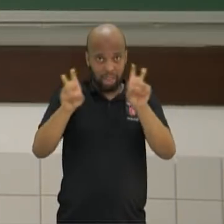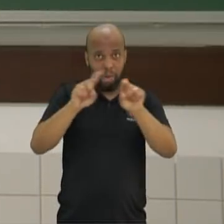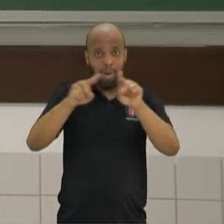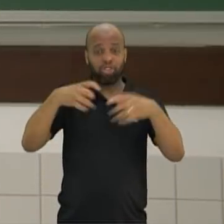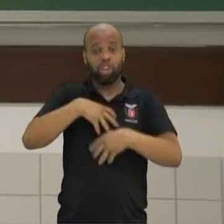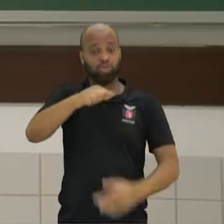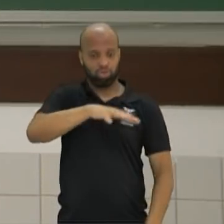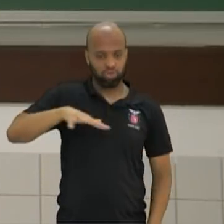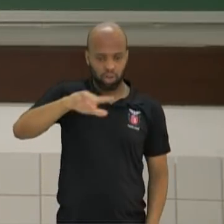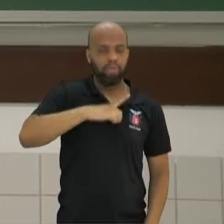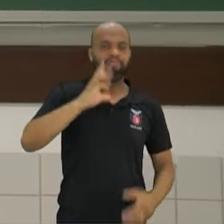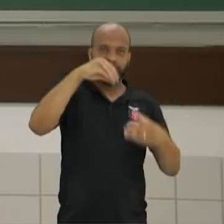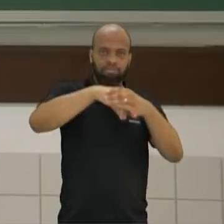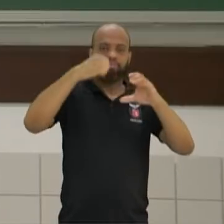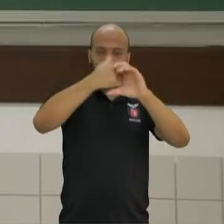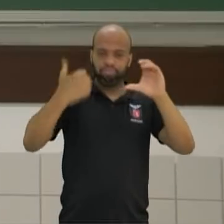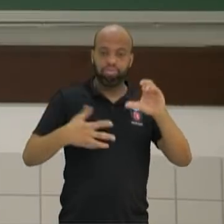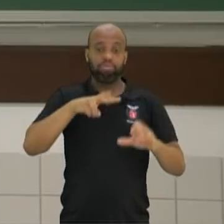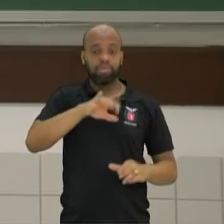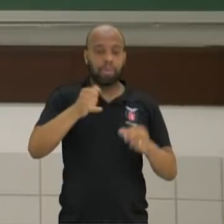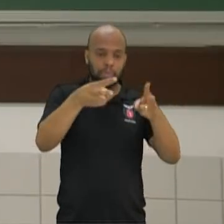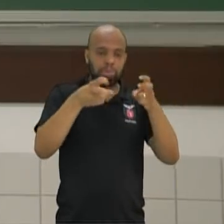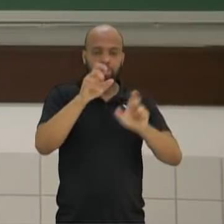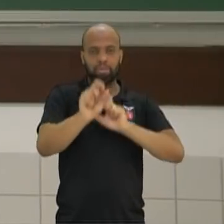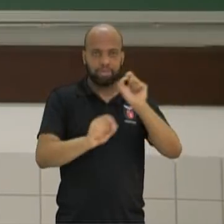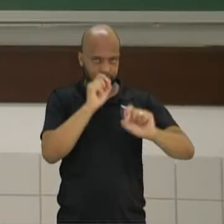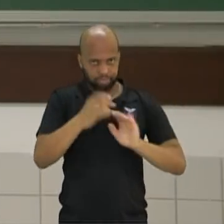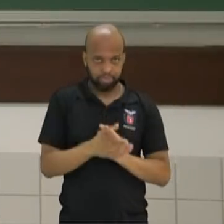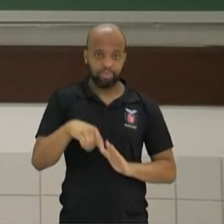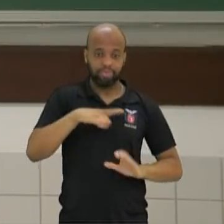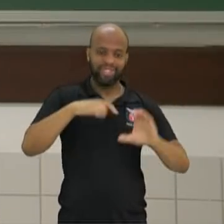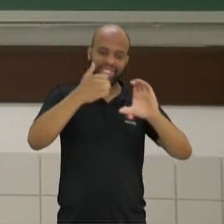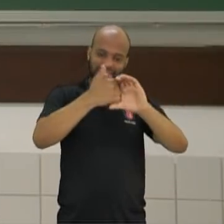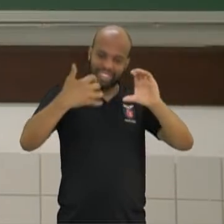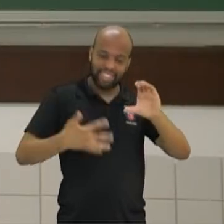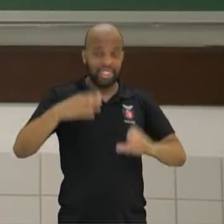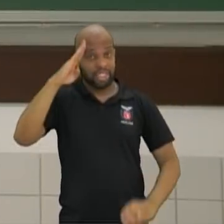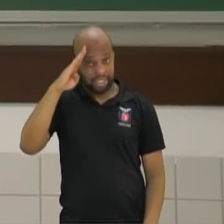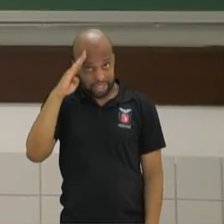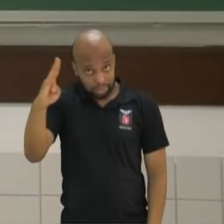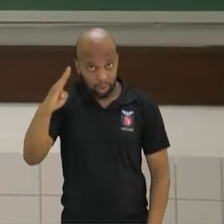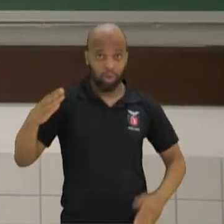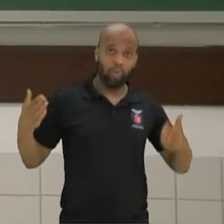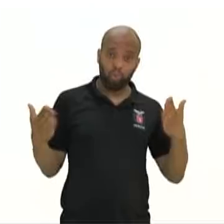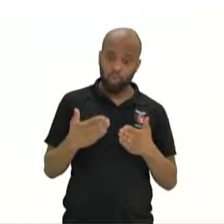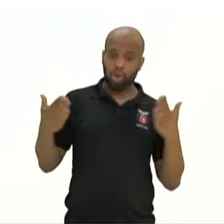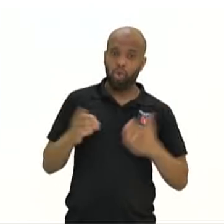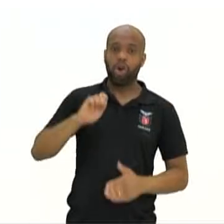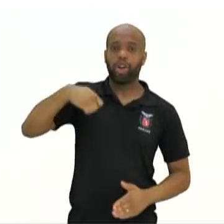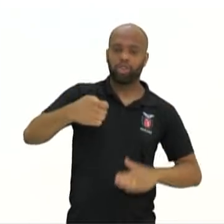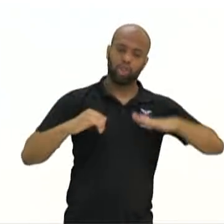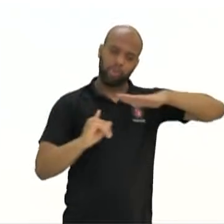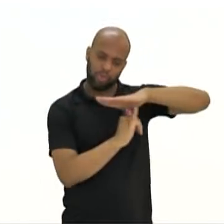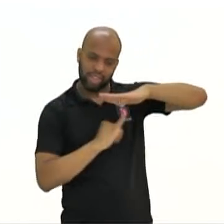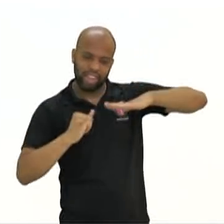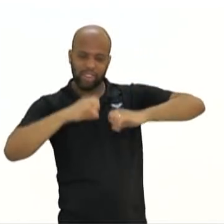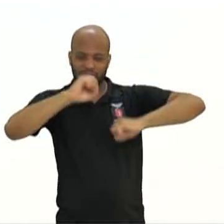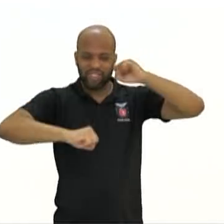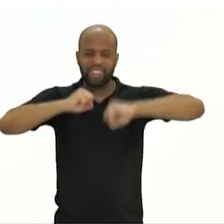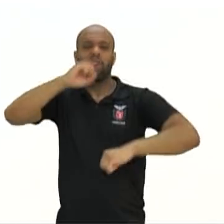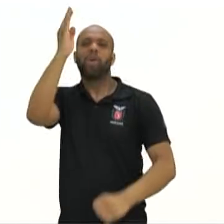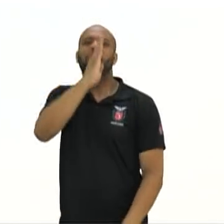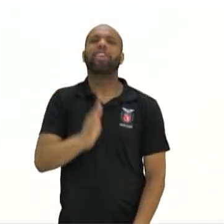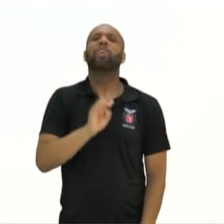dessas características, vamos observar que a característica principal da industrialização brasileira é